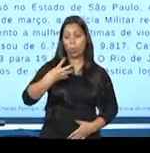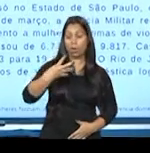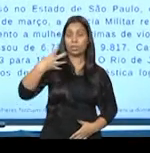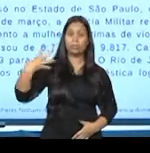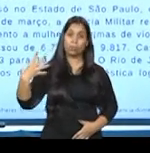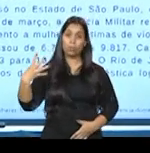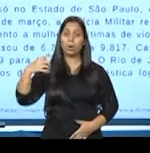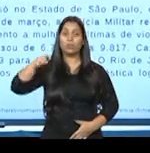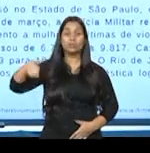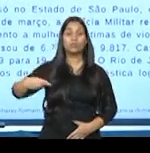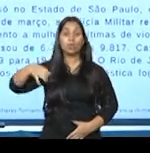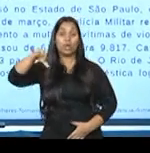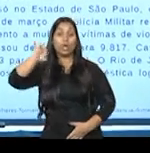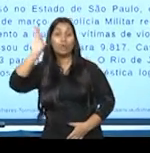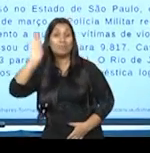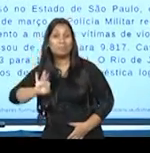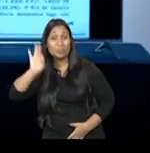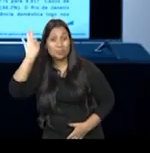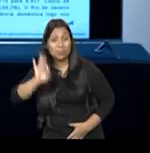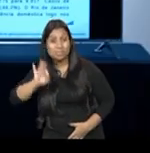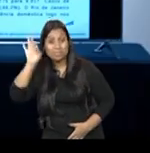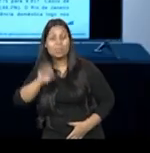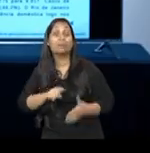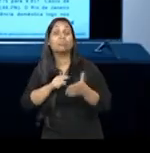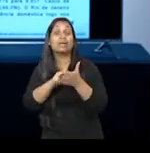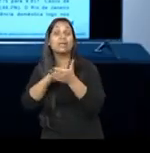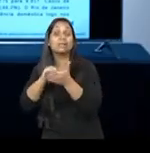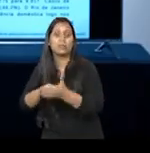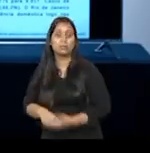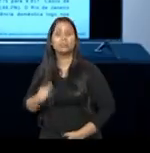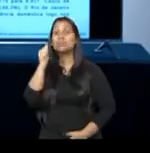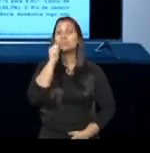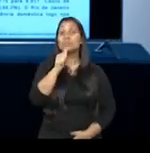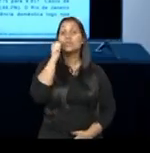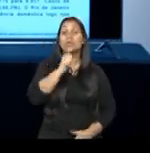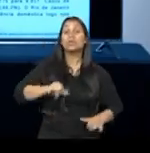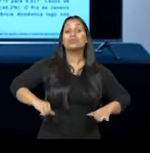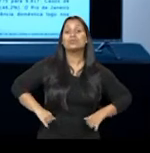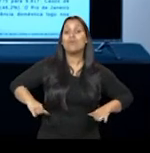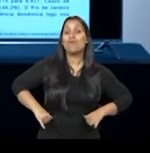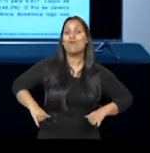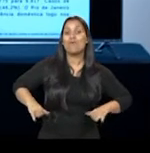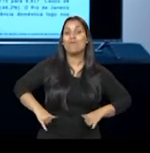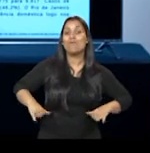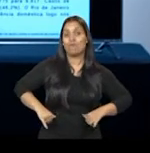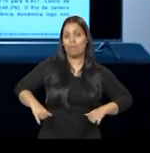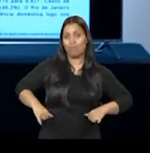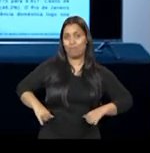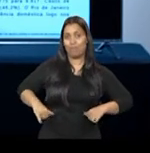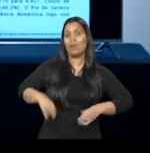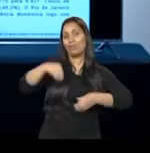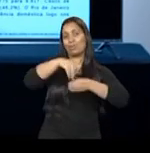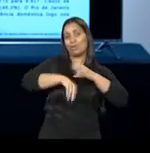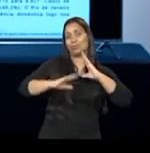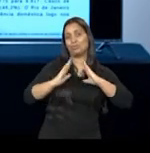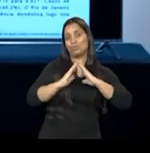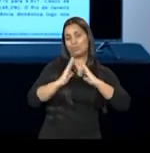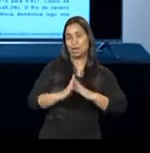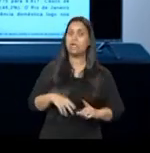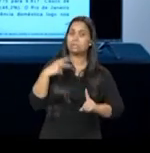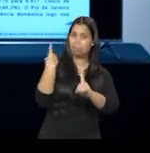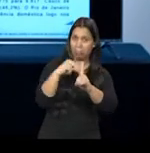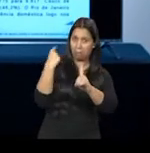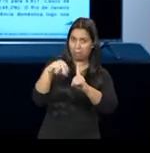de 44,9% das denúncias de mulheres sofrendo agressões dentro de casa. Isso é um